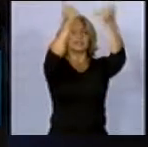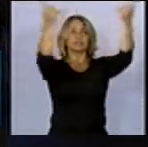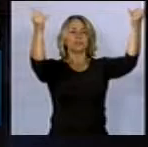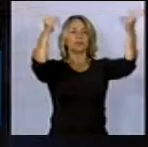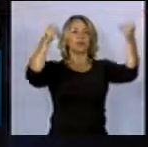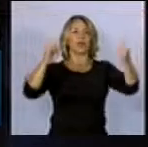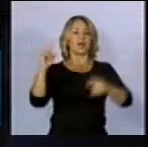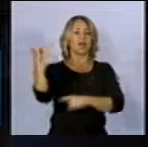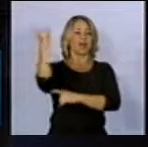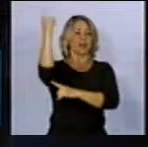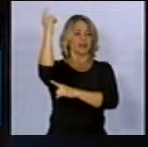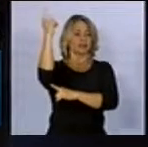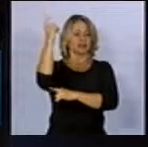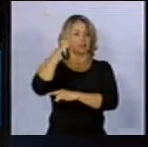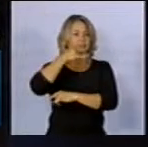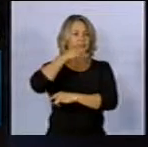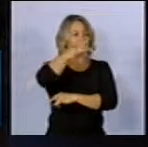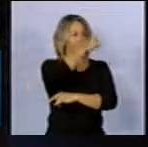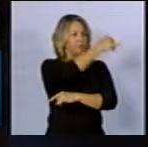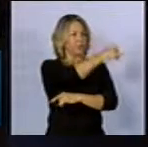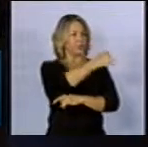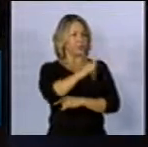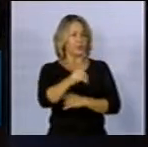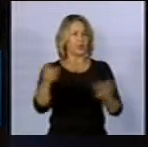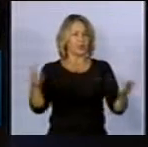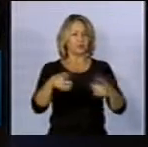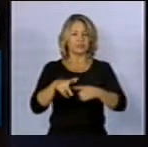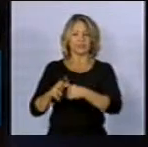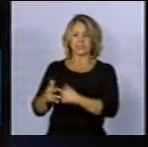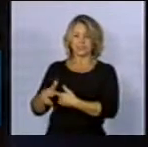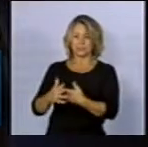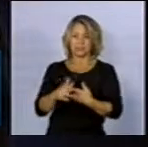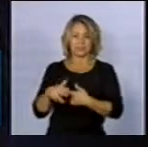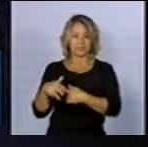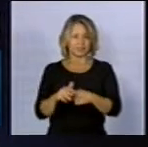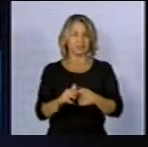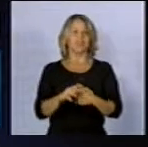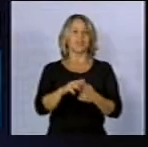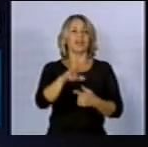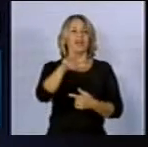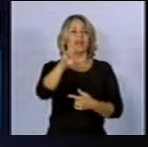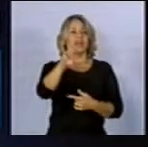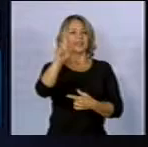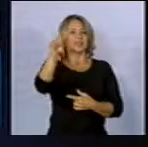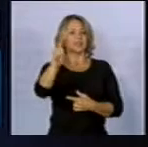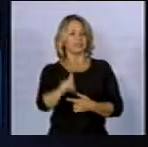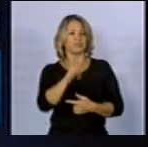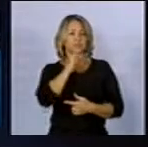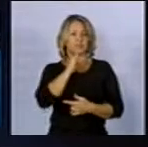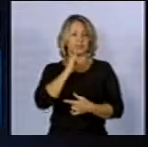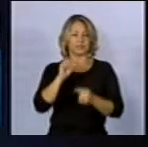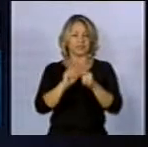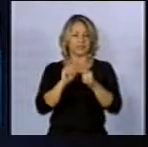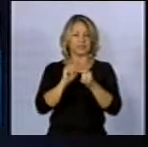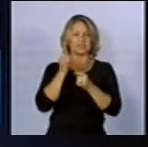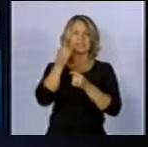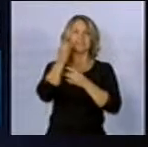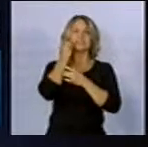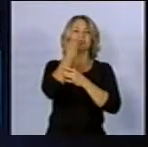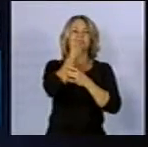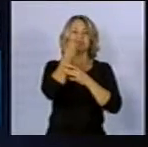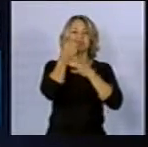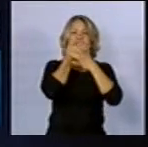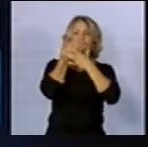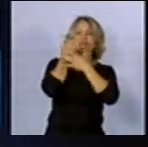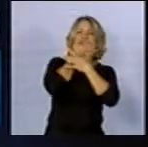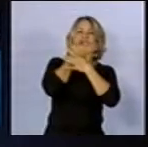extensão nós hoje temos os equipamentos de raio x Por exemplo quando nós vamos fazer uma radiografia Odontológica